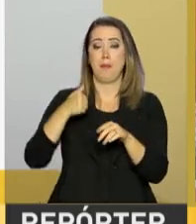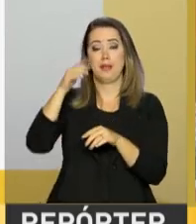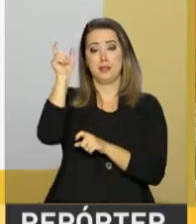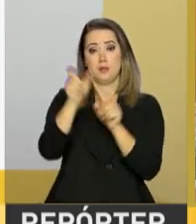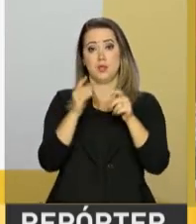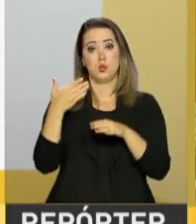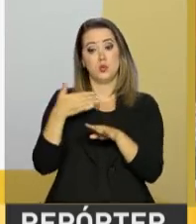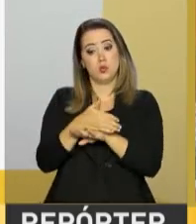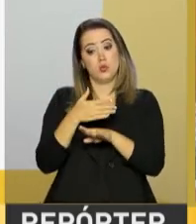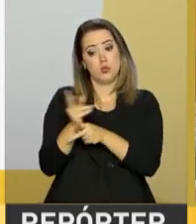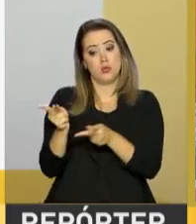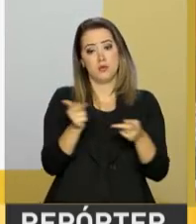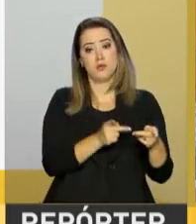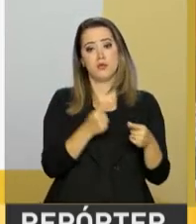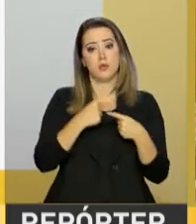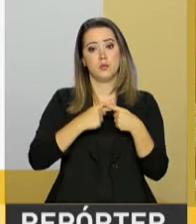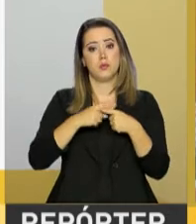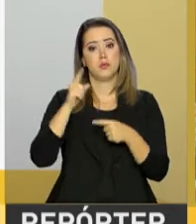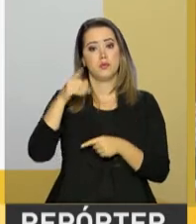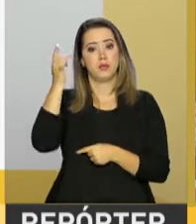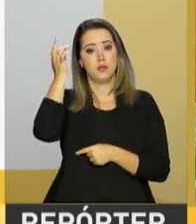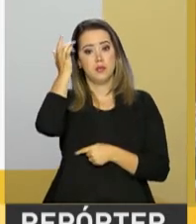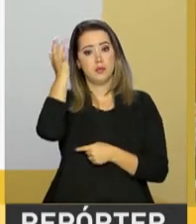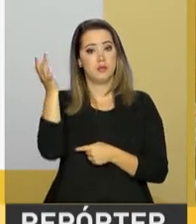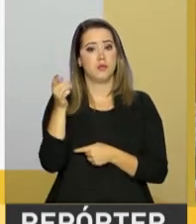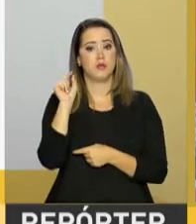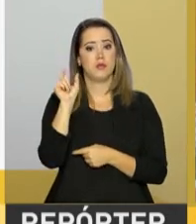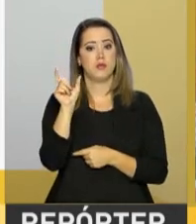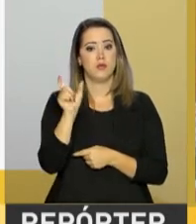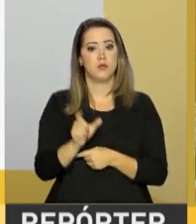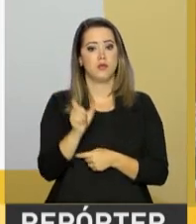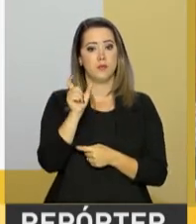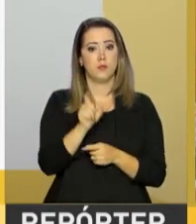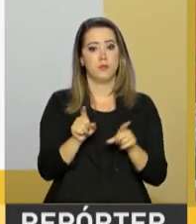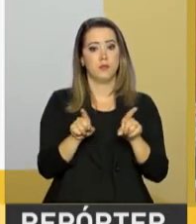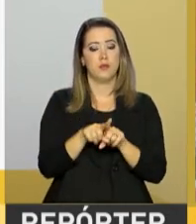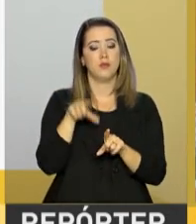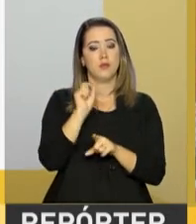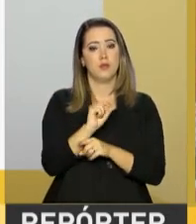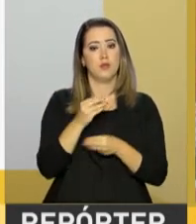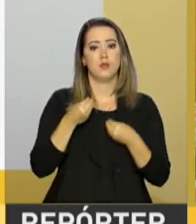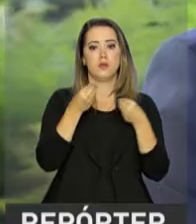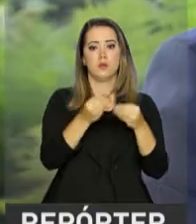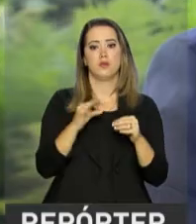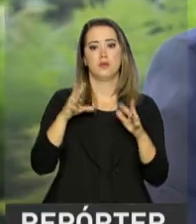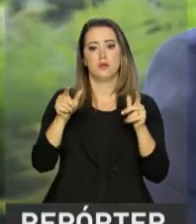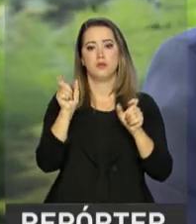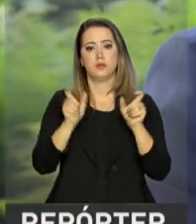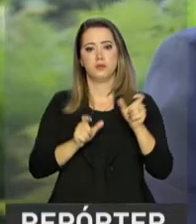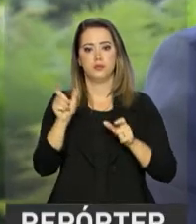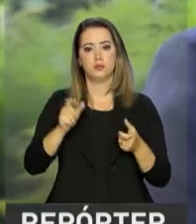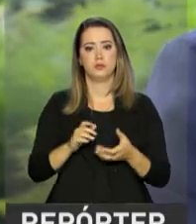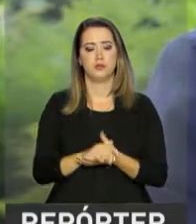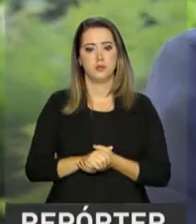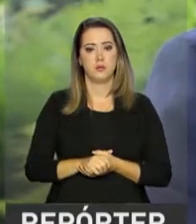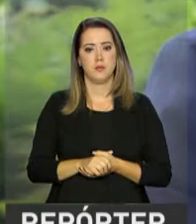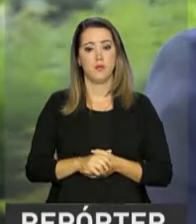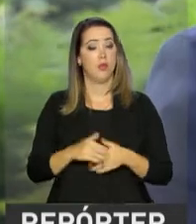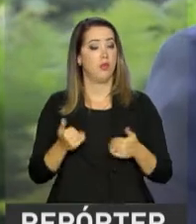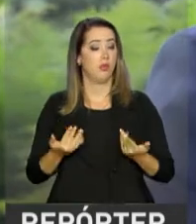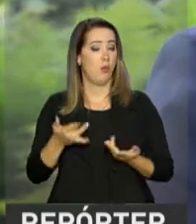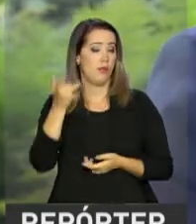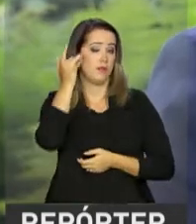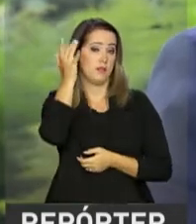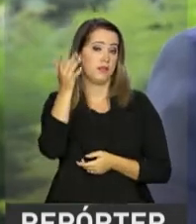país pela facilidade que esse visto eletrônico dará a todos. Com essa